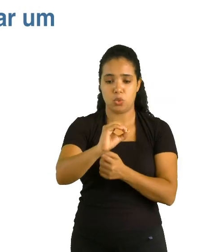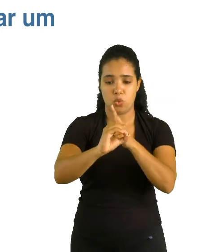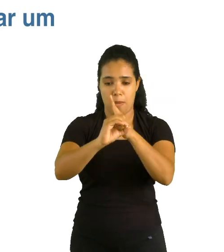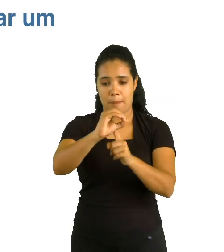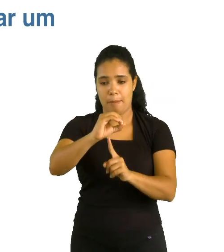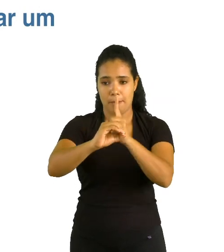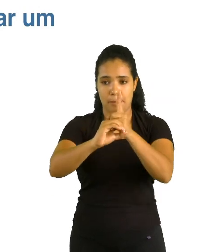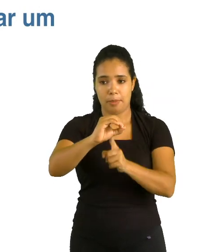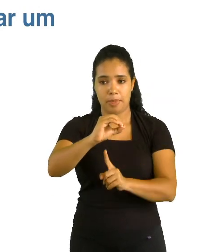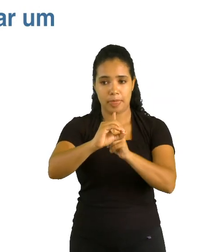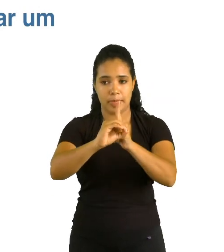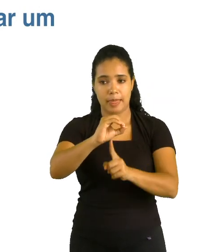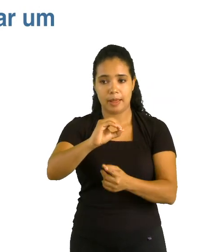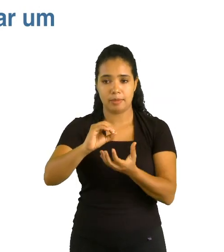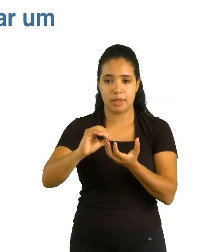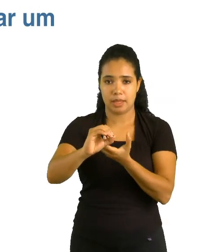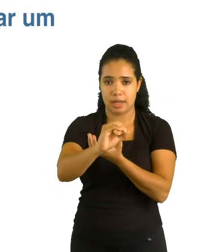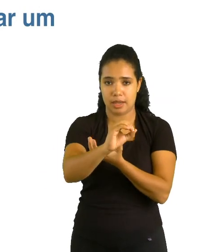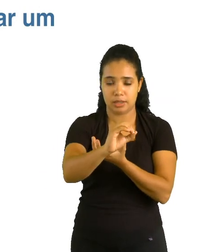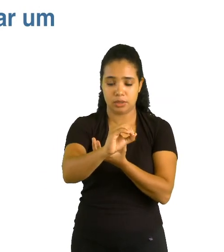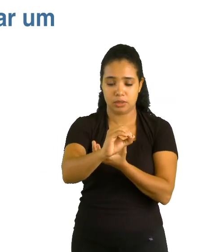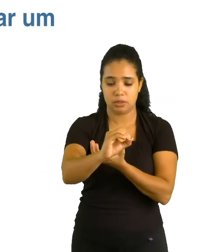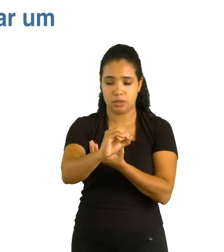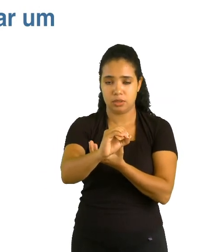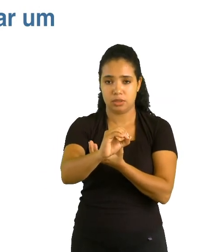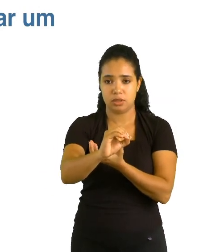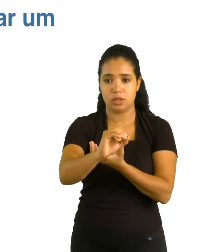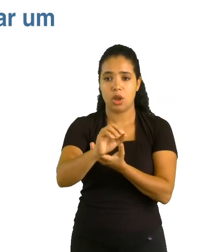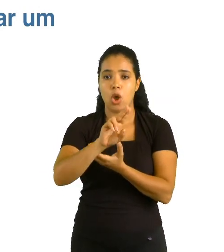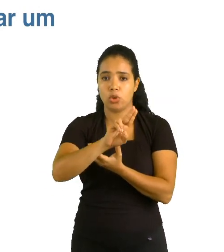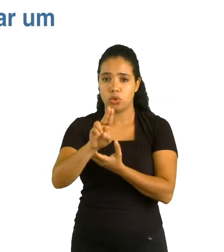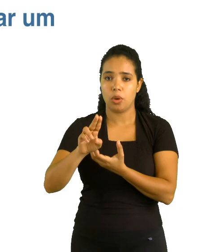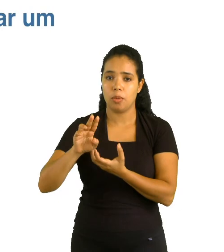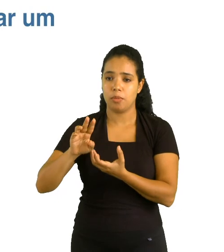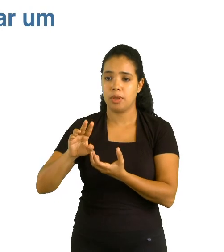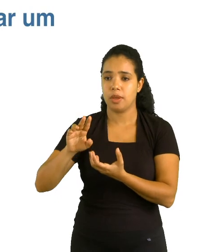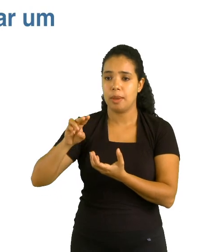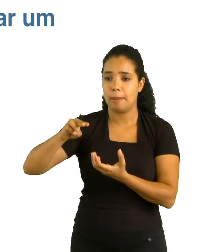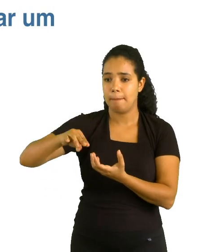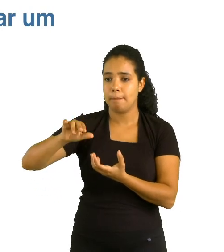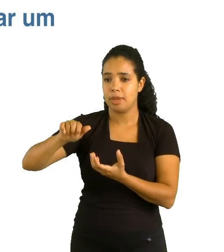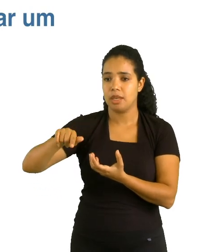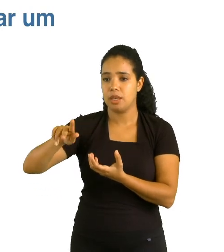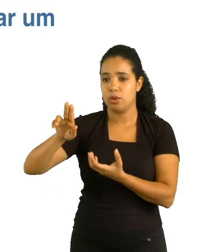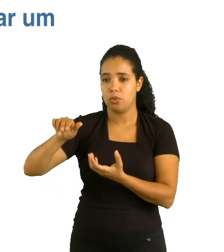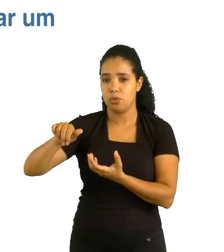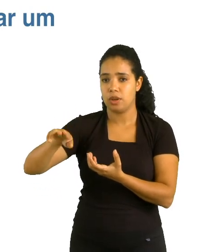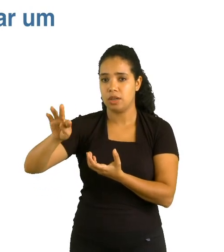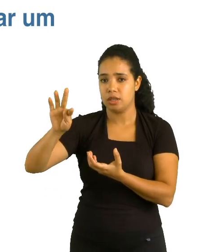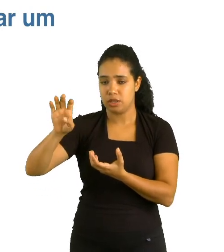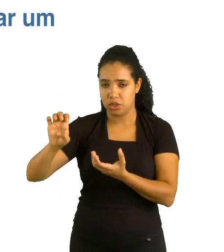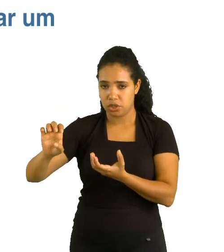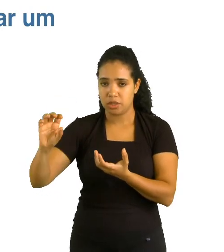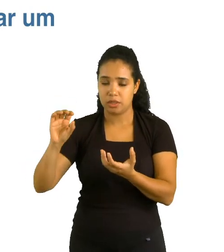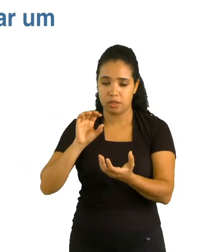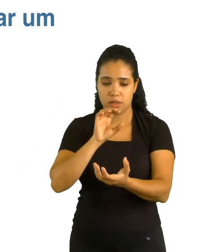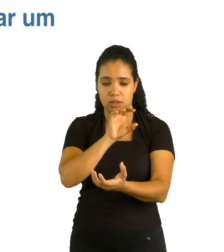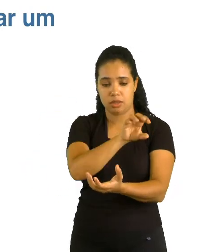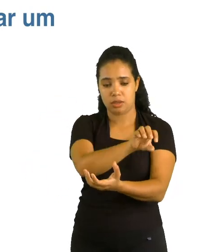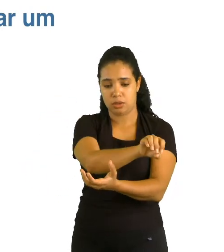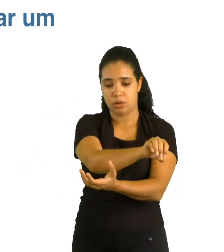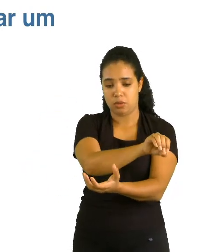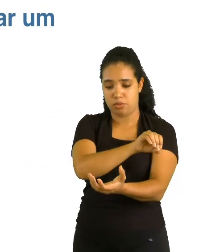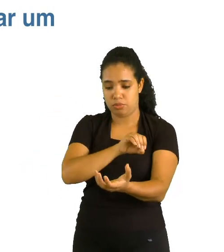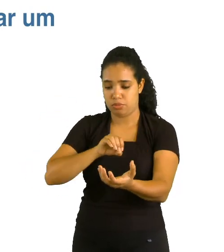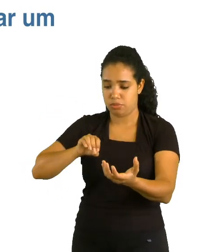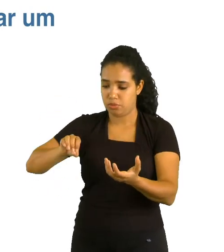isso, iluminada. Também é chamado de quarto minguante, porque nesse movimento a Lua vai diminuindo a